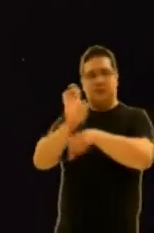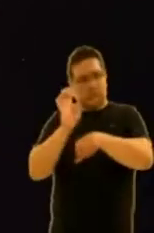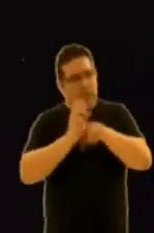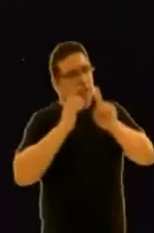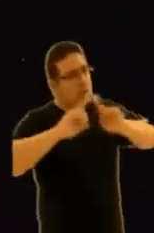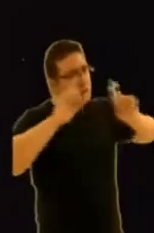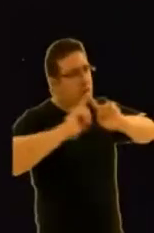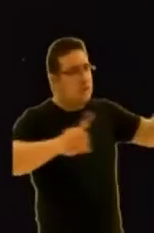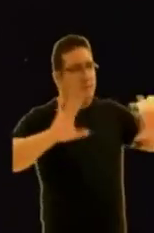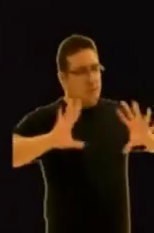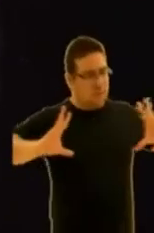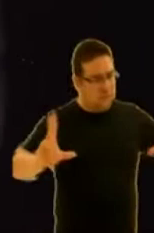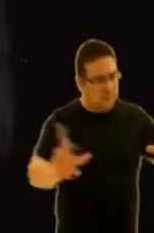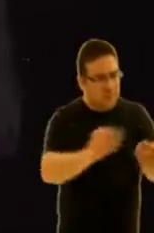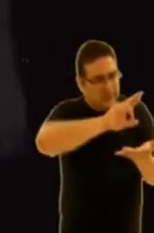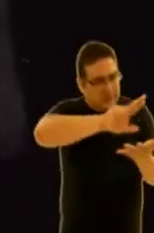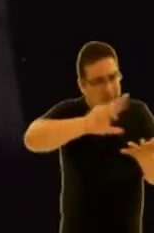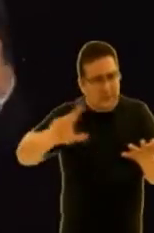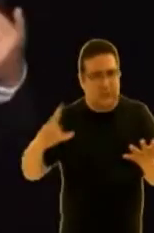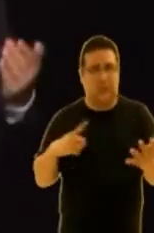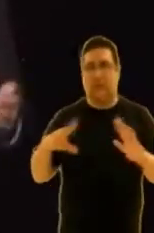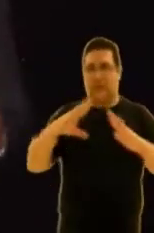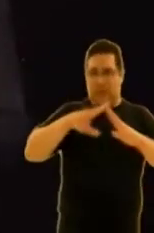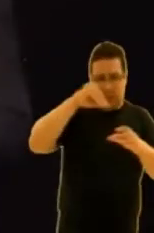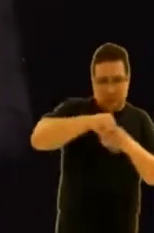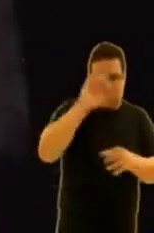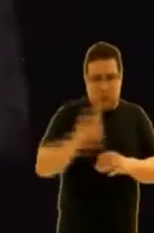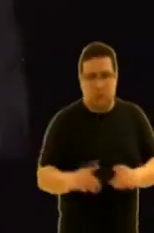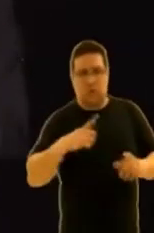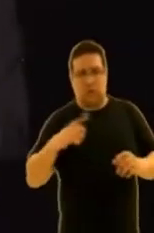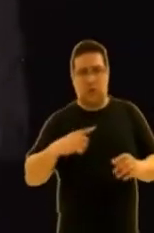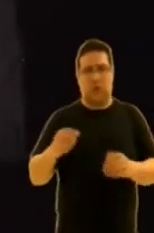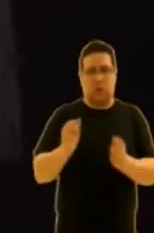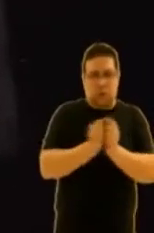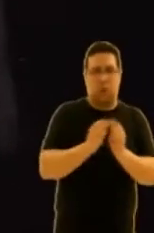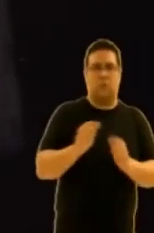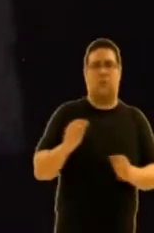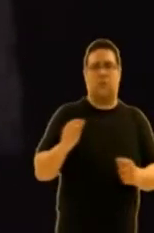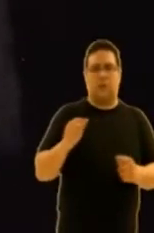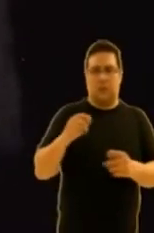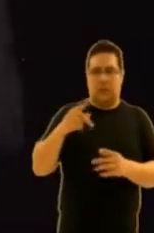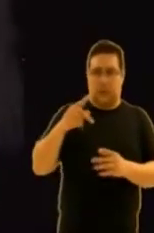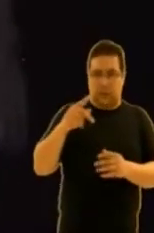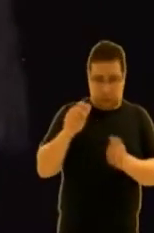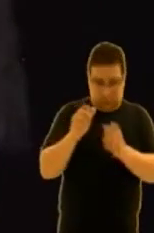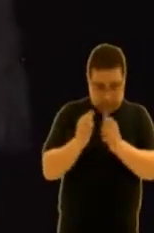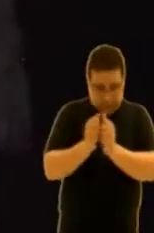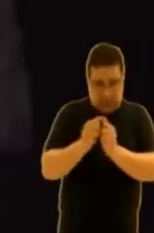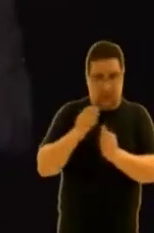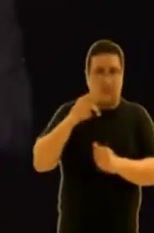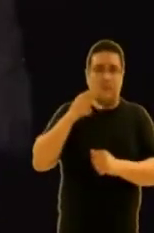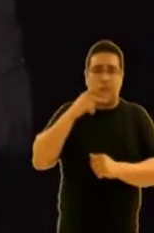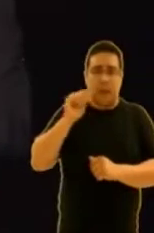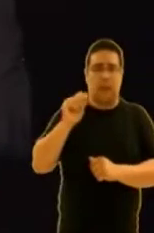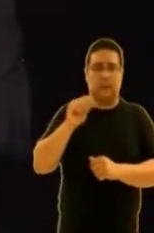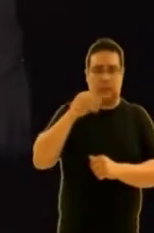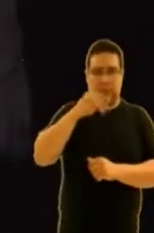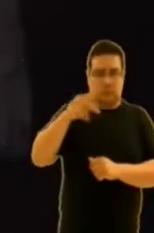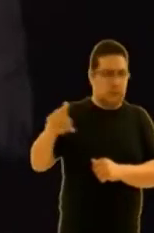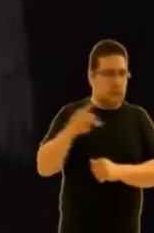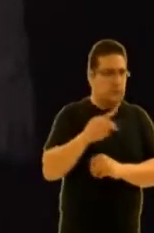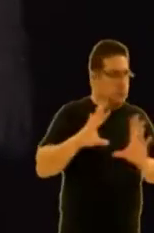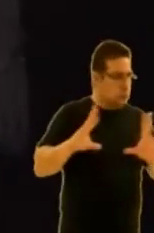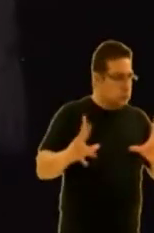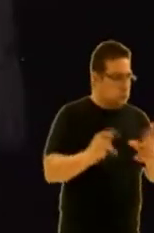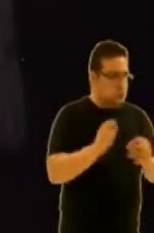diretora de escola, de que o presidente da Caixa Escolar ou da Associação de Pais e Mestres já não conseguia mais cuidar da sua vida